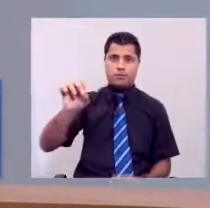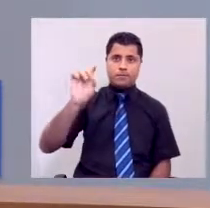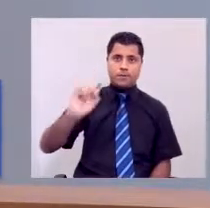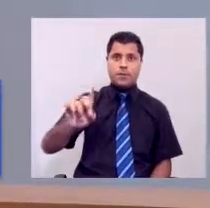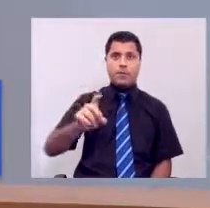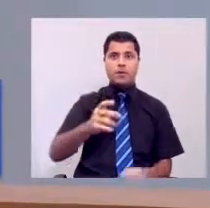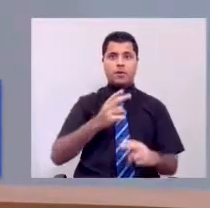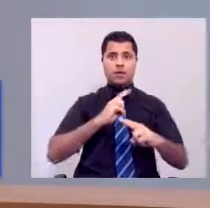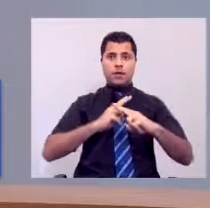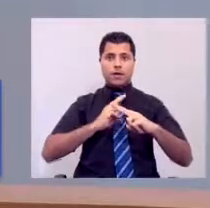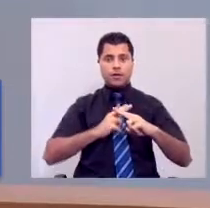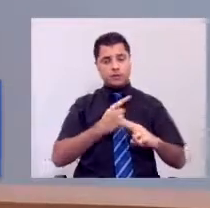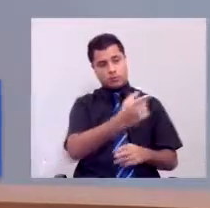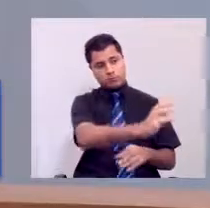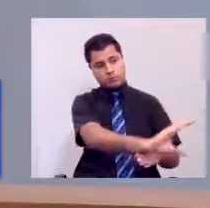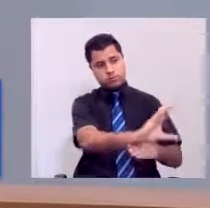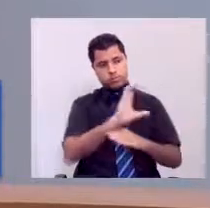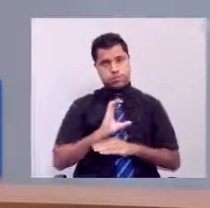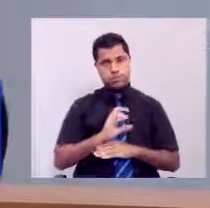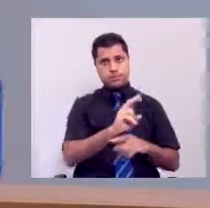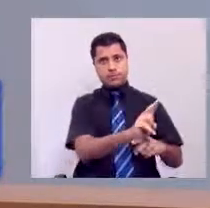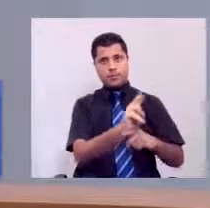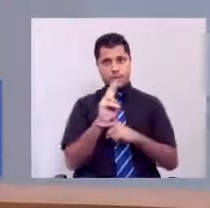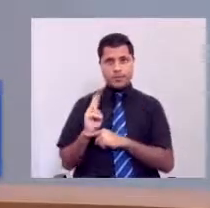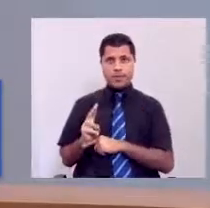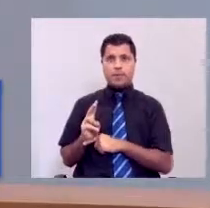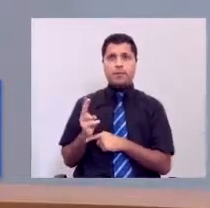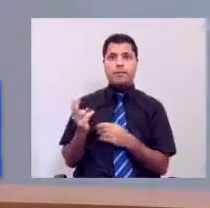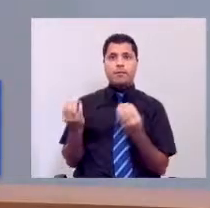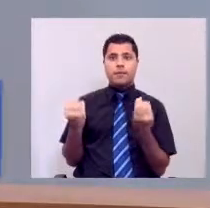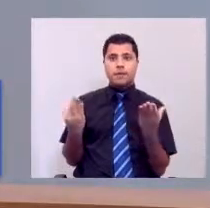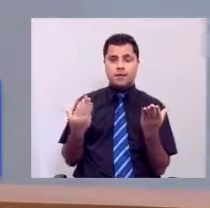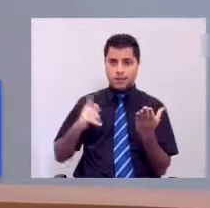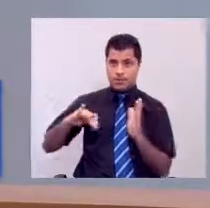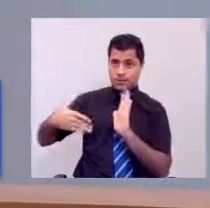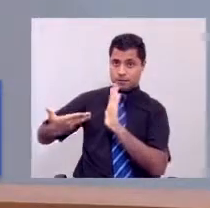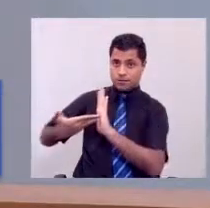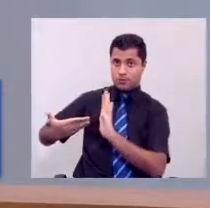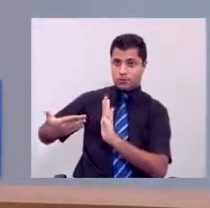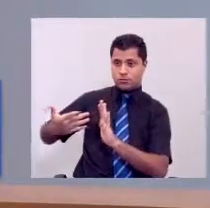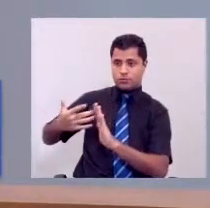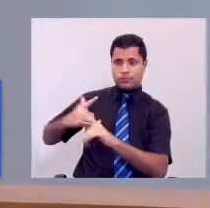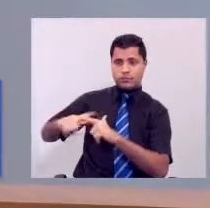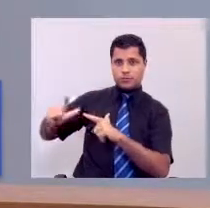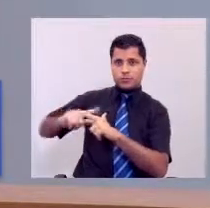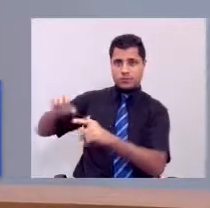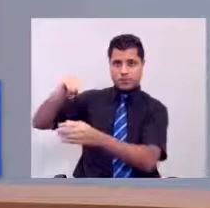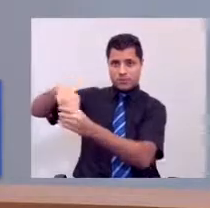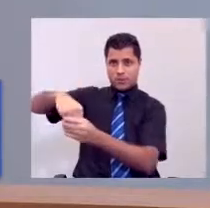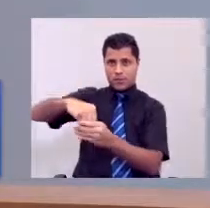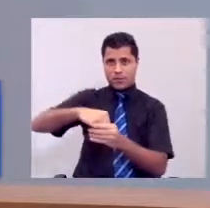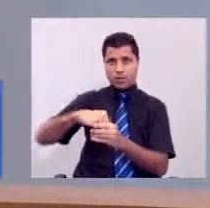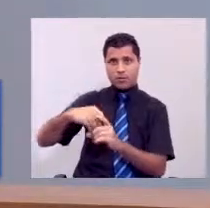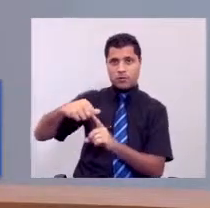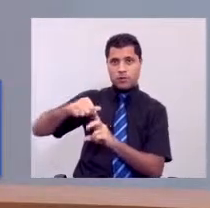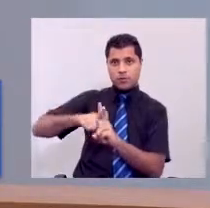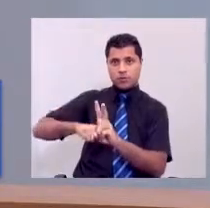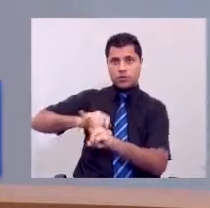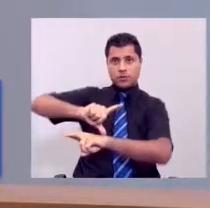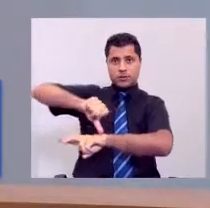Caixa Econômica Federal para conseguir sanar a situação de aproximadamente 2 meses de